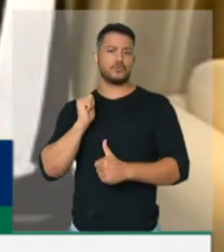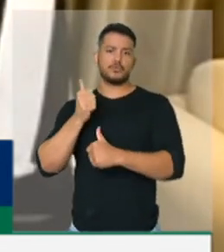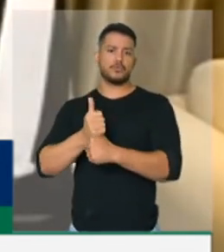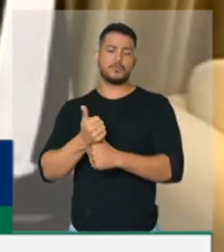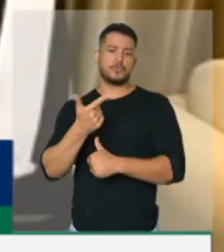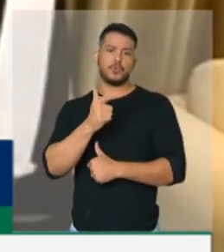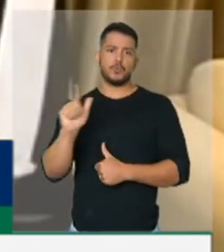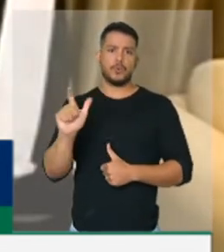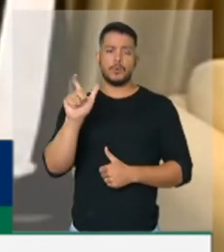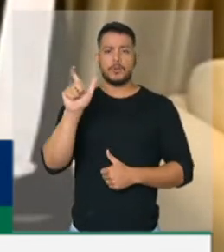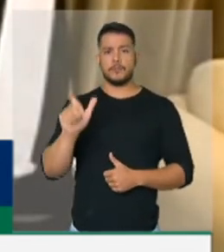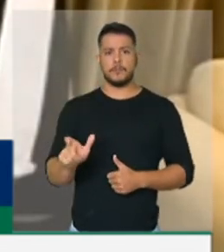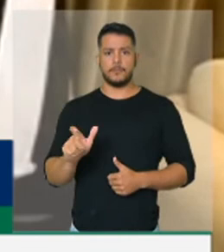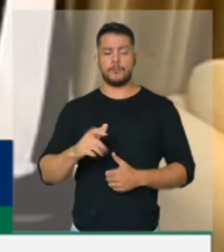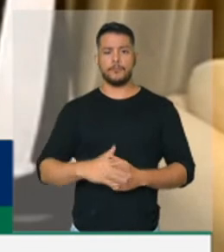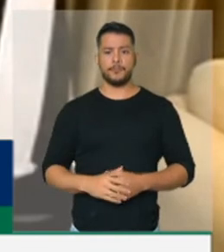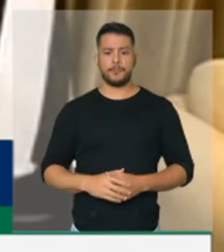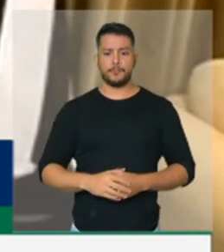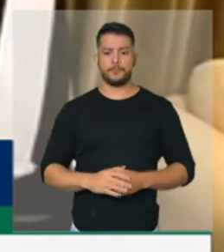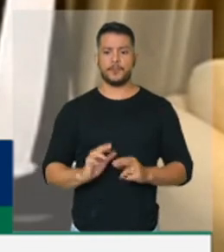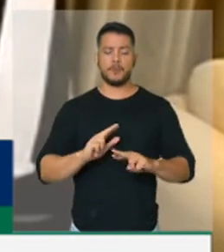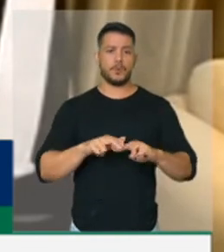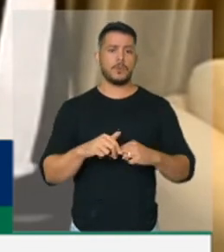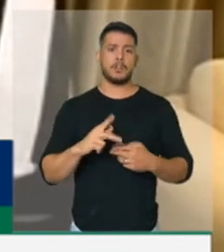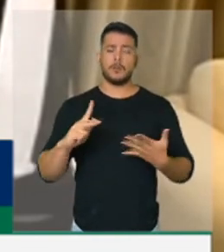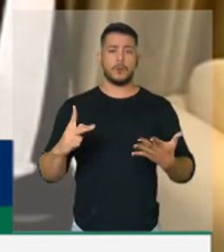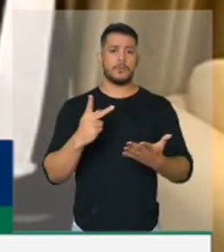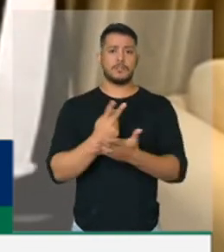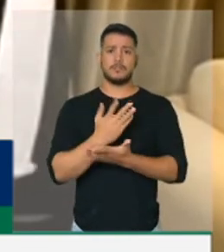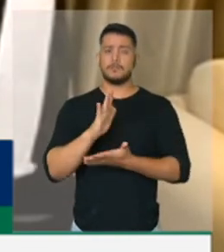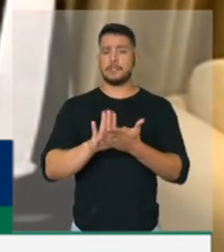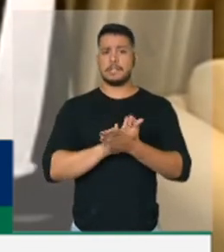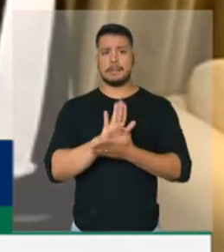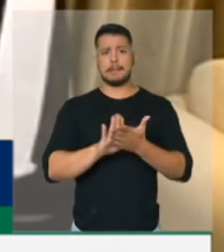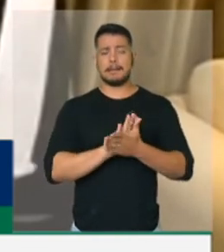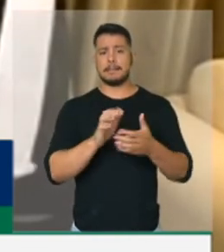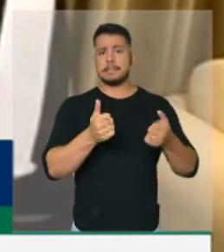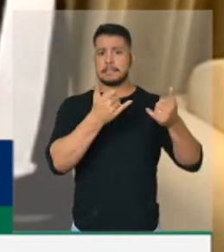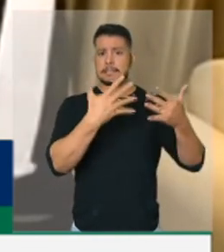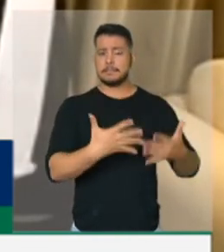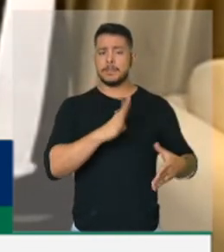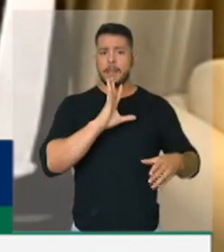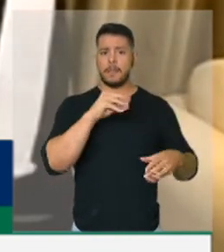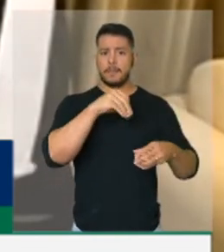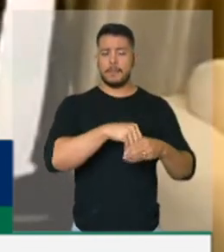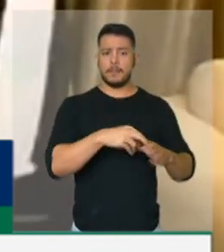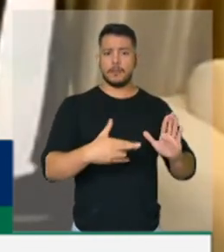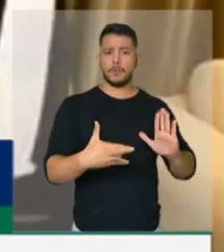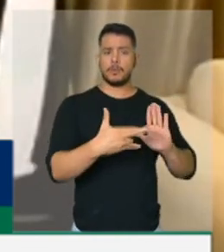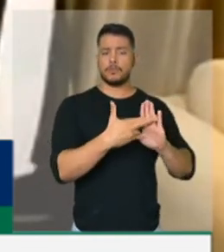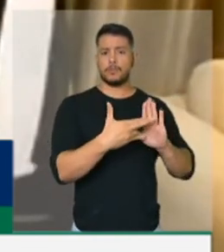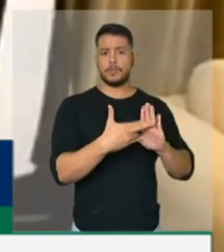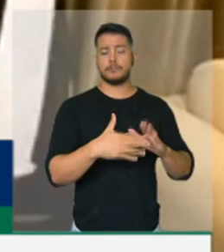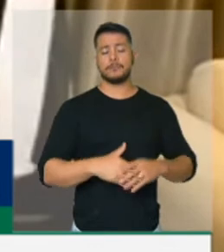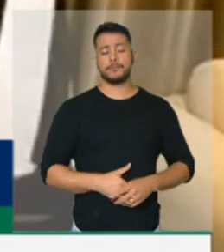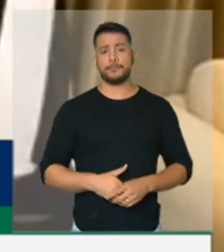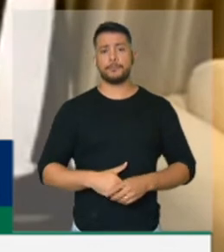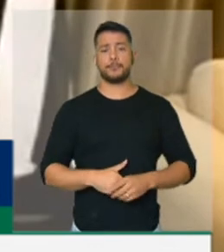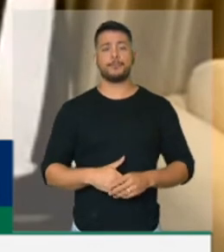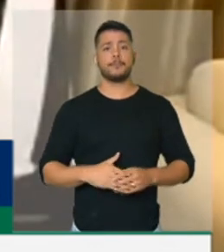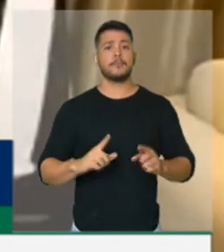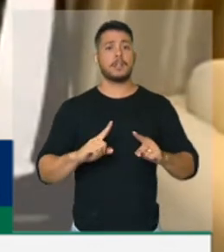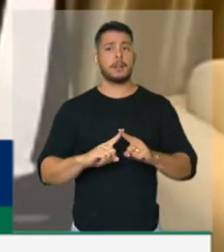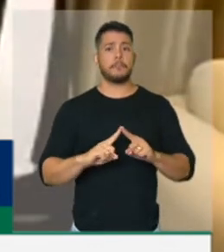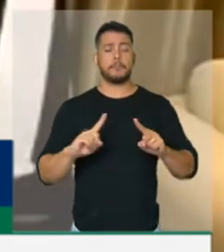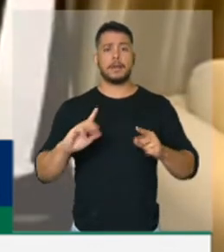Gurgel, tendo em vista a inocorrência de hipótese ensejada que ensejasse a mudança de relatoria. Todavia, até a